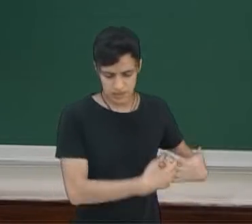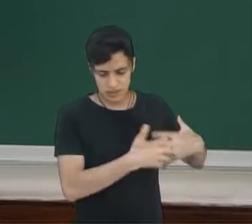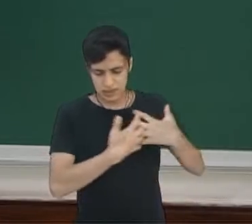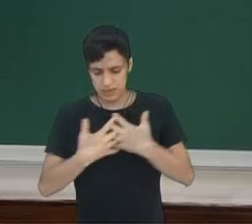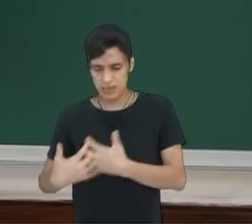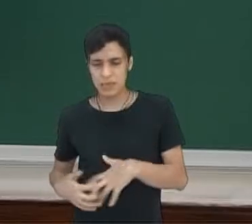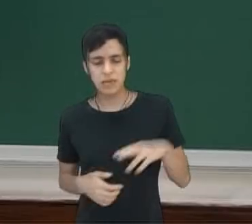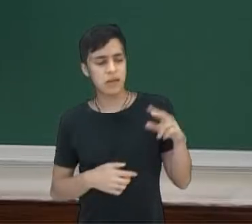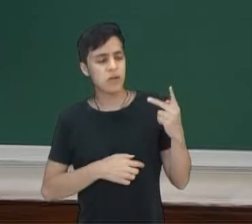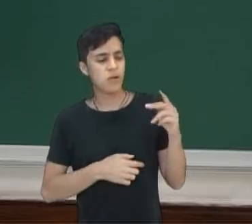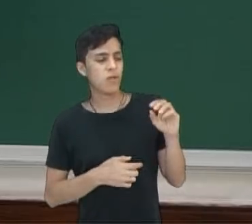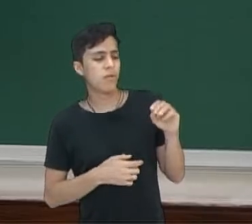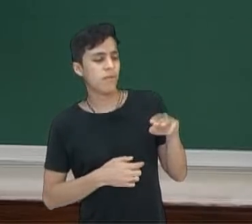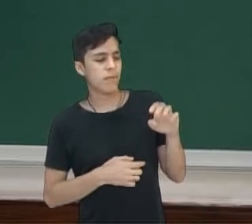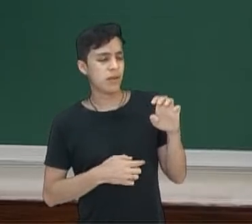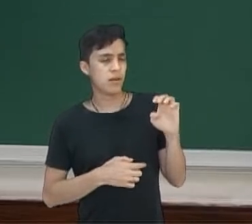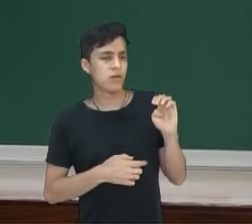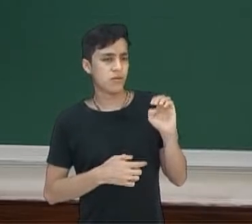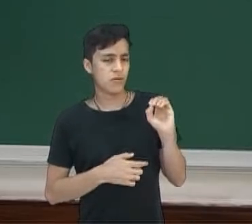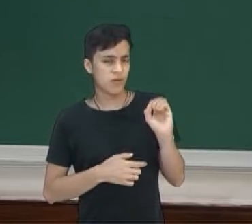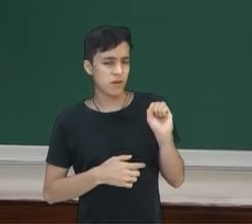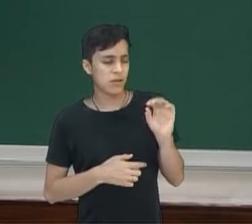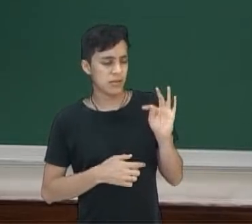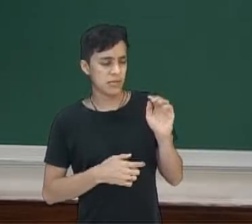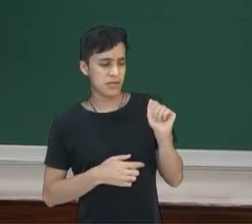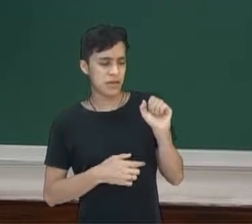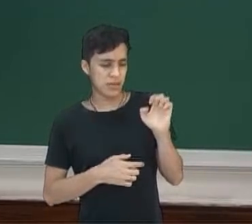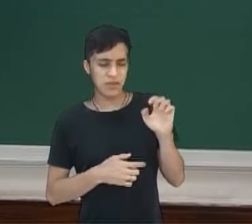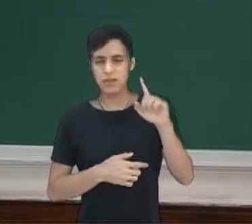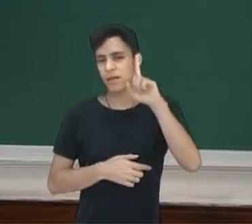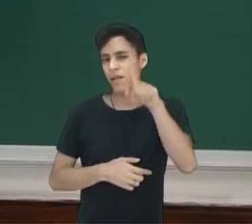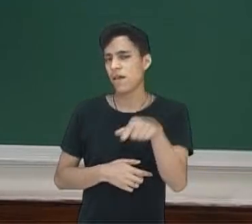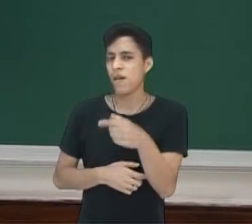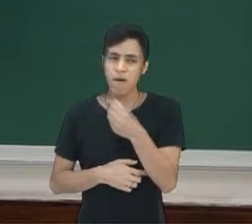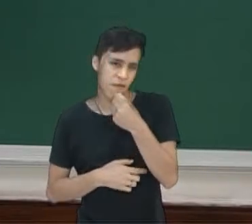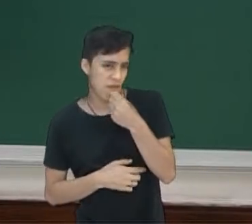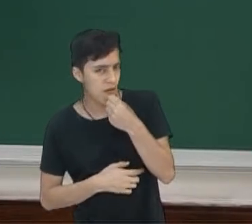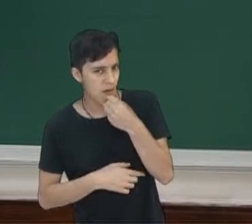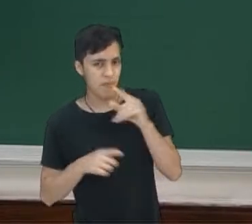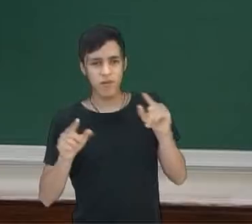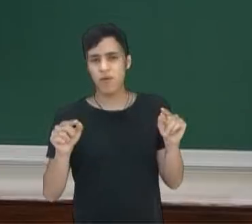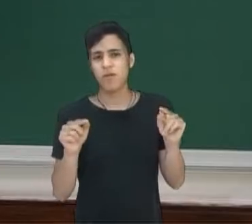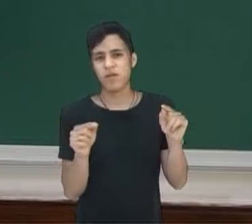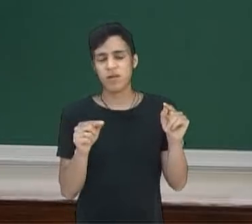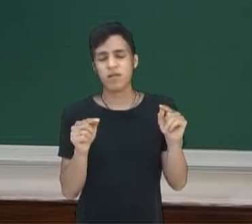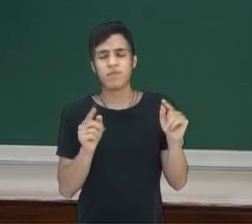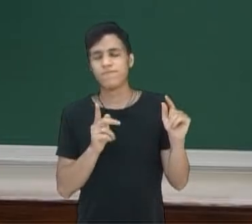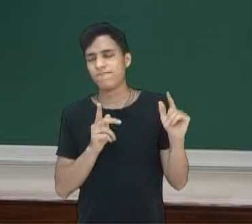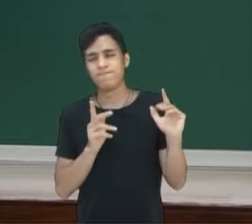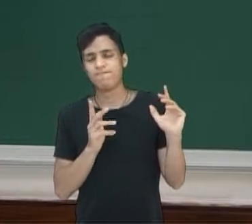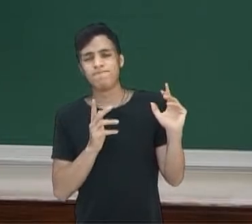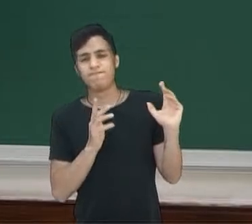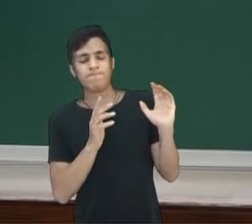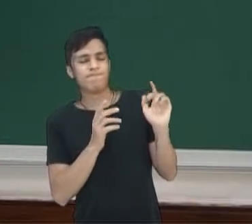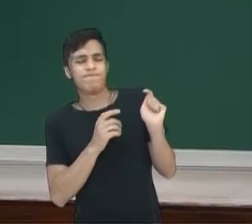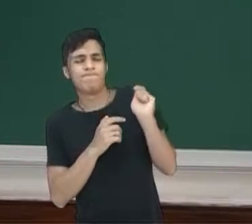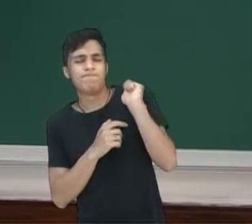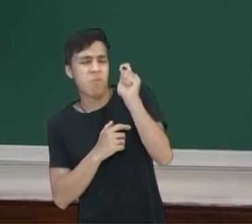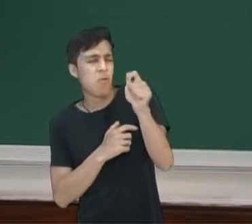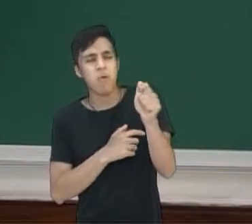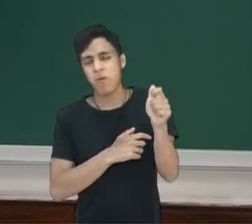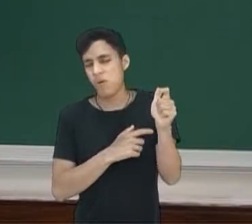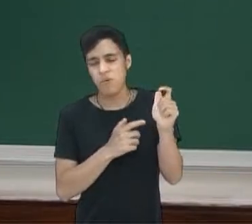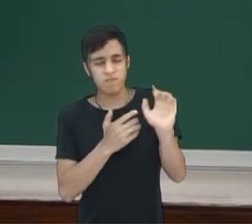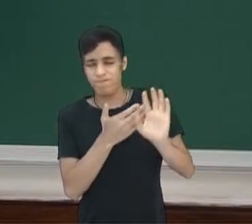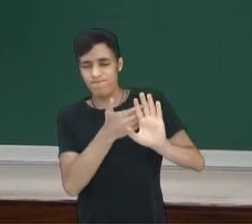essa homeostase, esse equilíbrio, tá? E, claro, ficar longe de hábitos ruins, né? Por exemplo, o